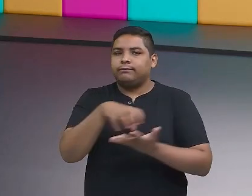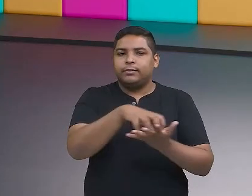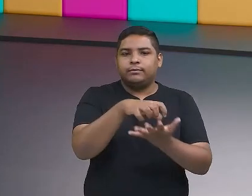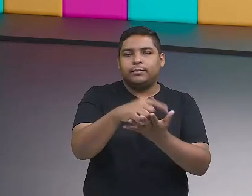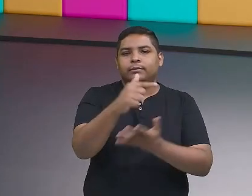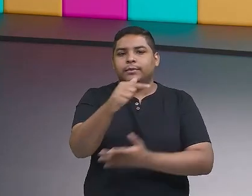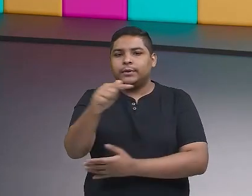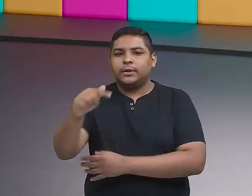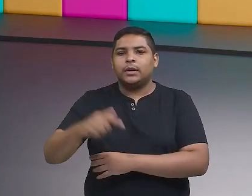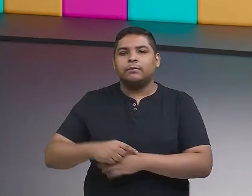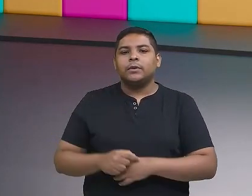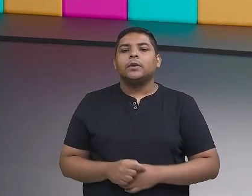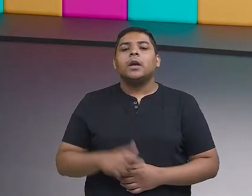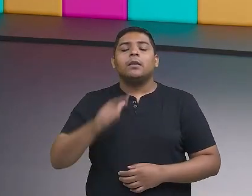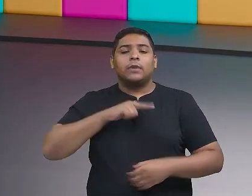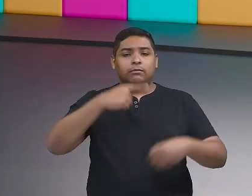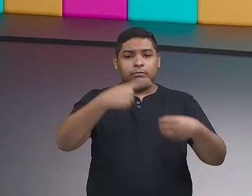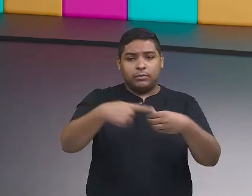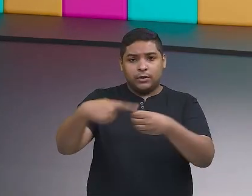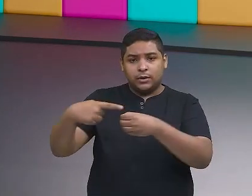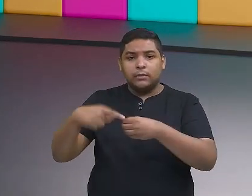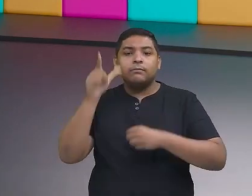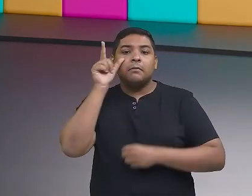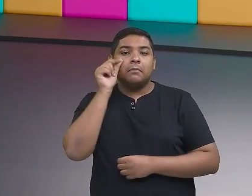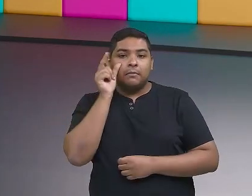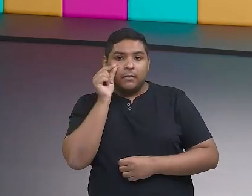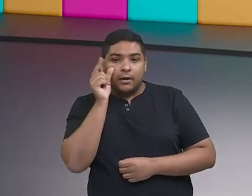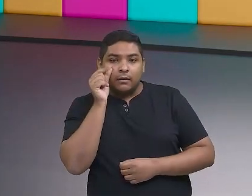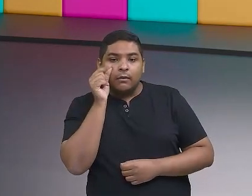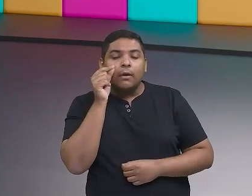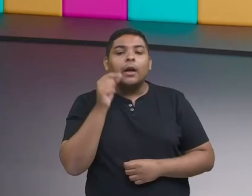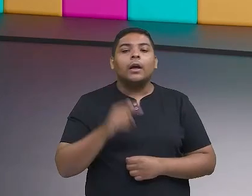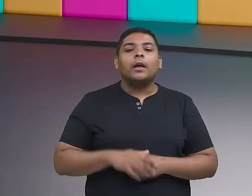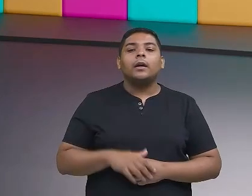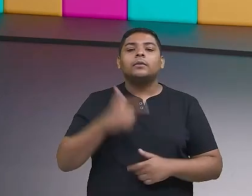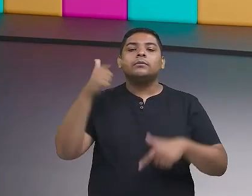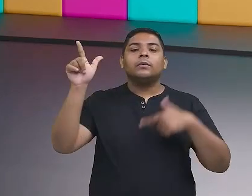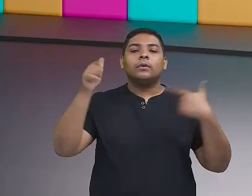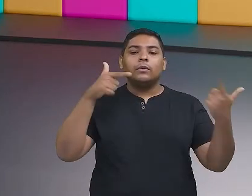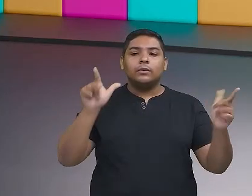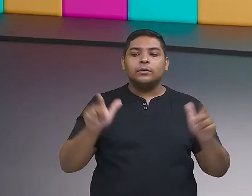os outros municípios, Maués, que mais?